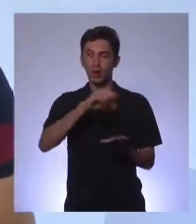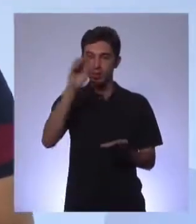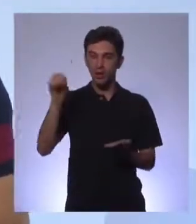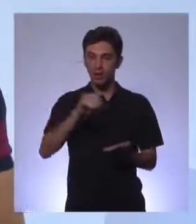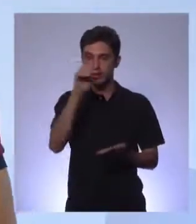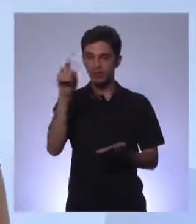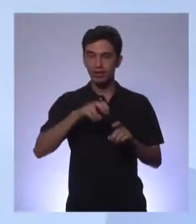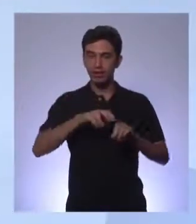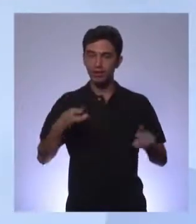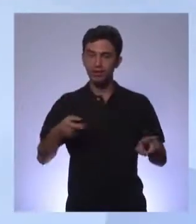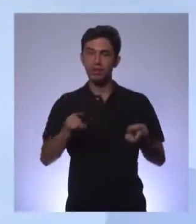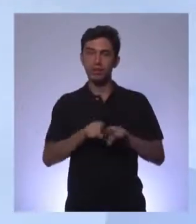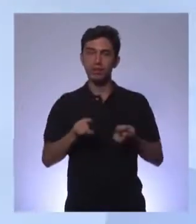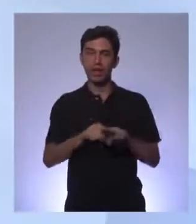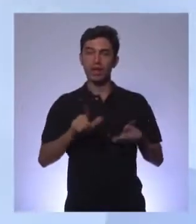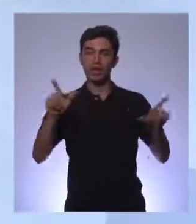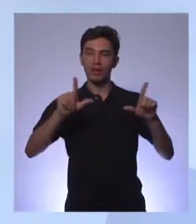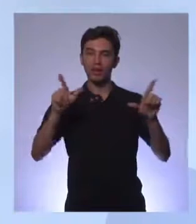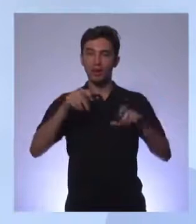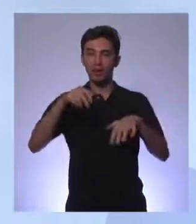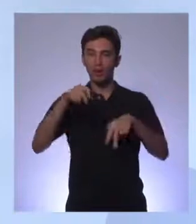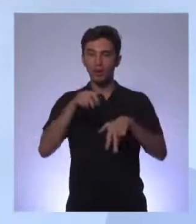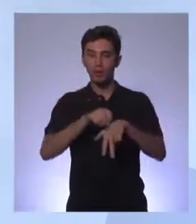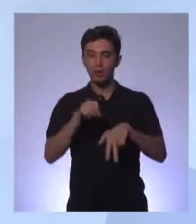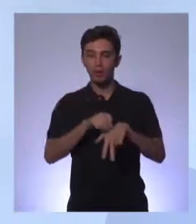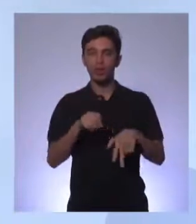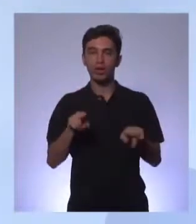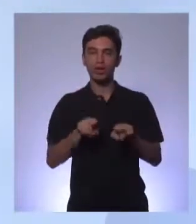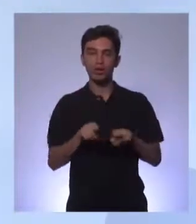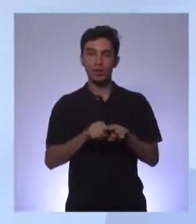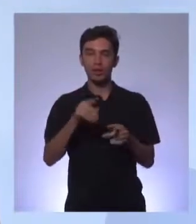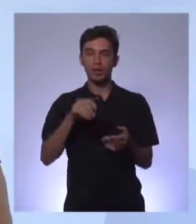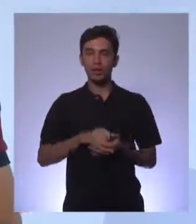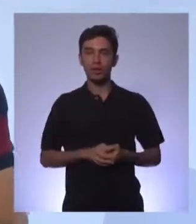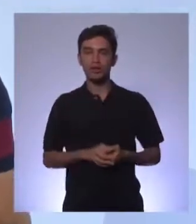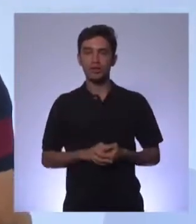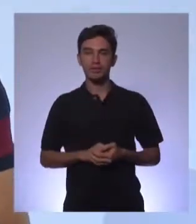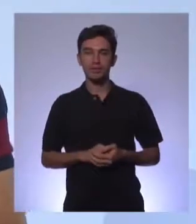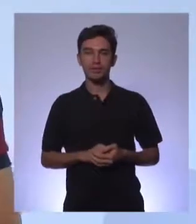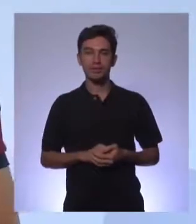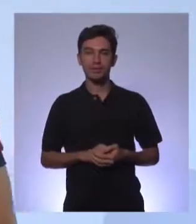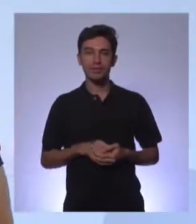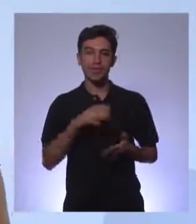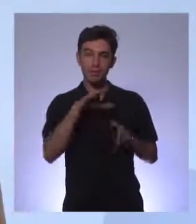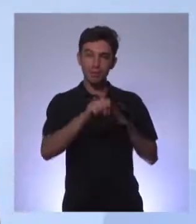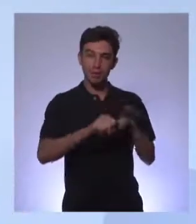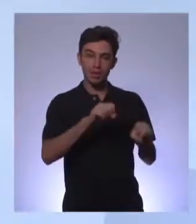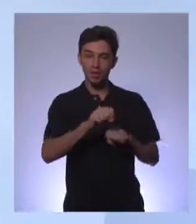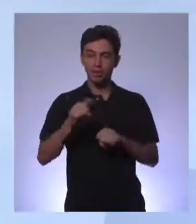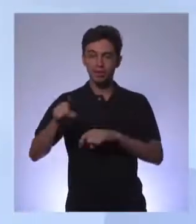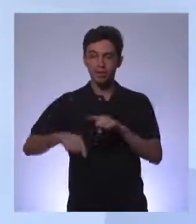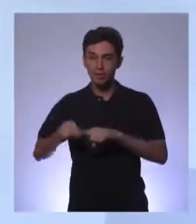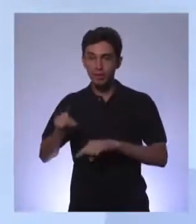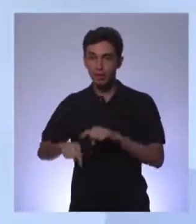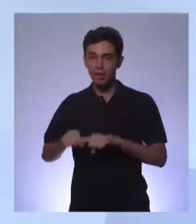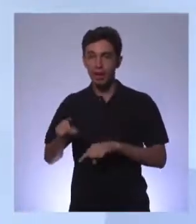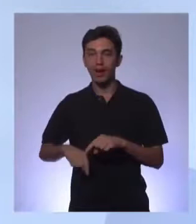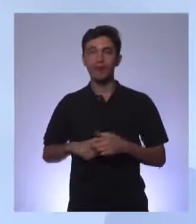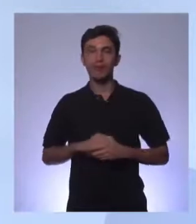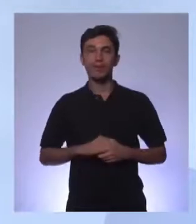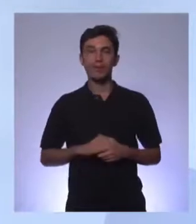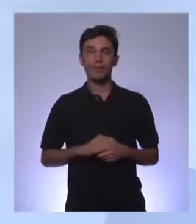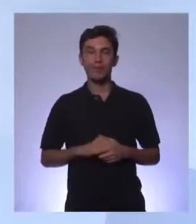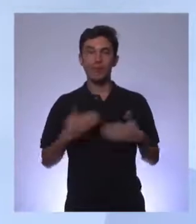TV Cultura, pelo Facebook. Então, pegue o seu material e já fique ligadinho, porque